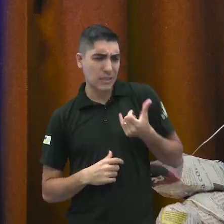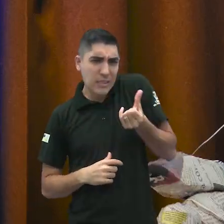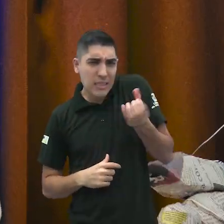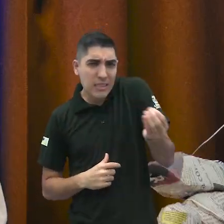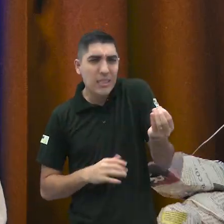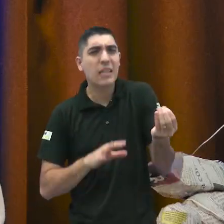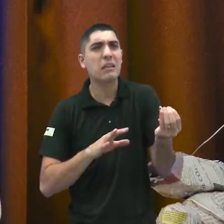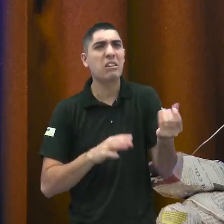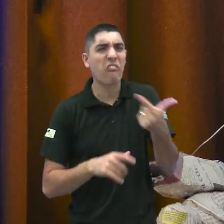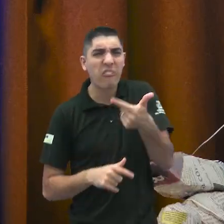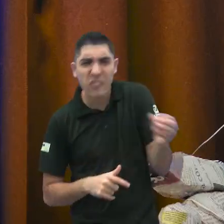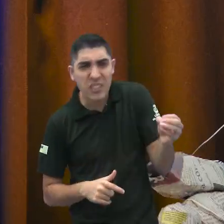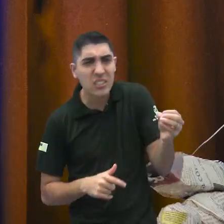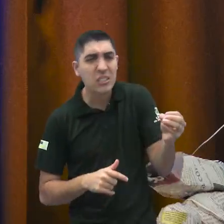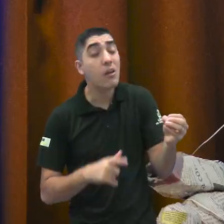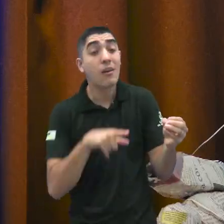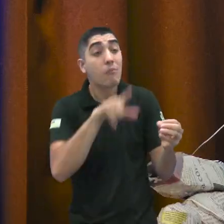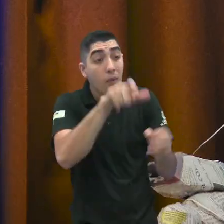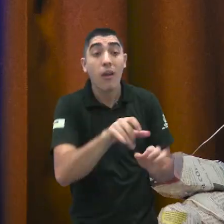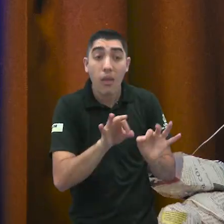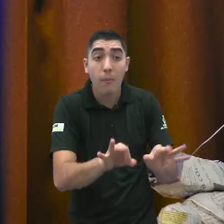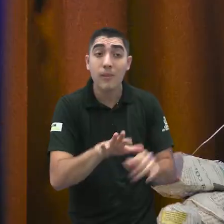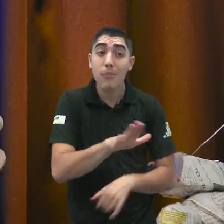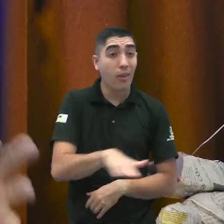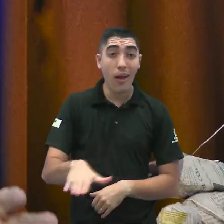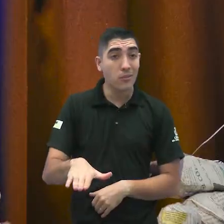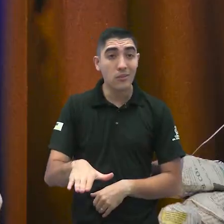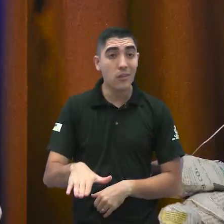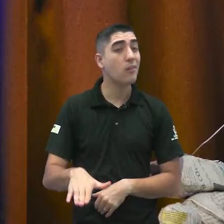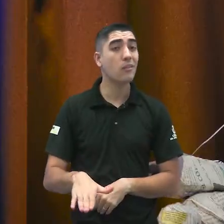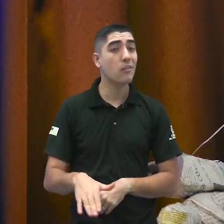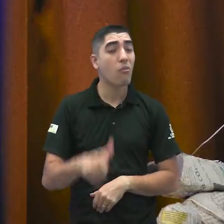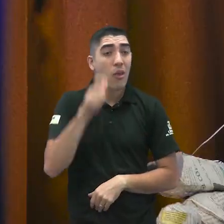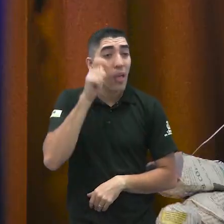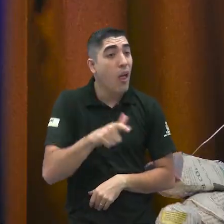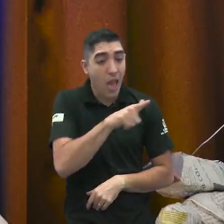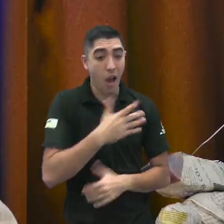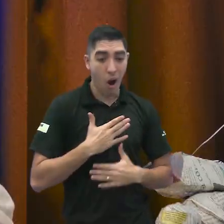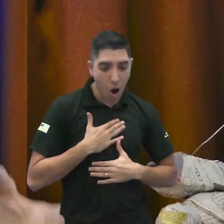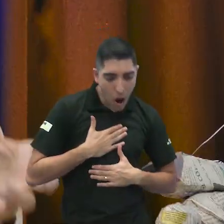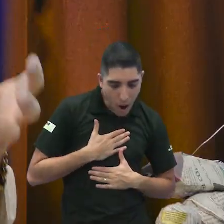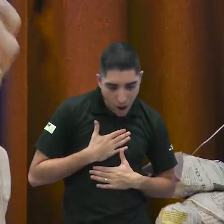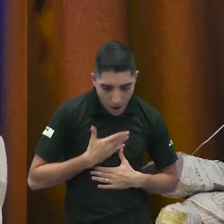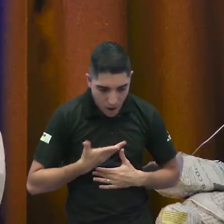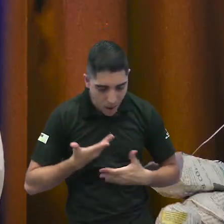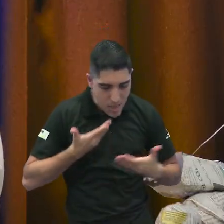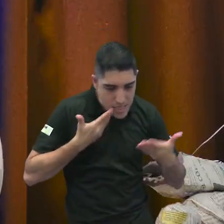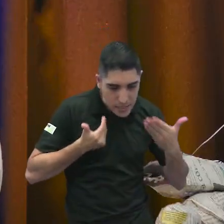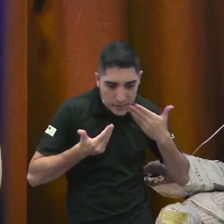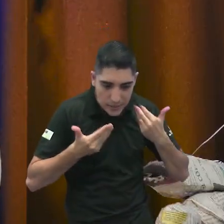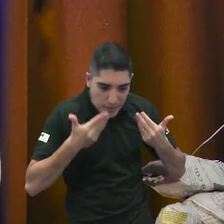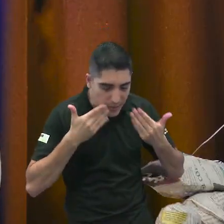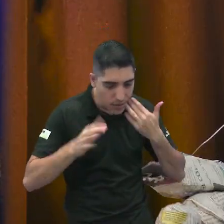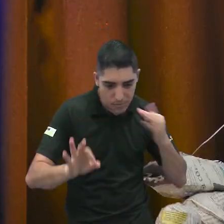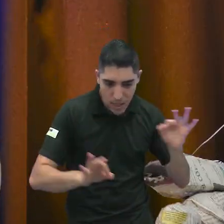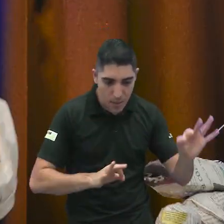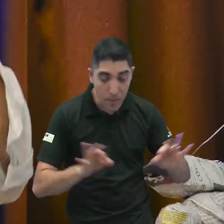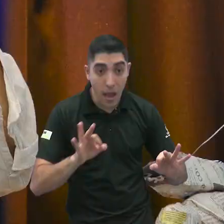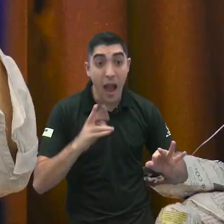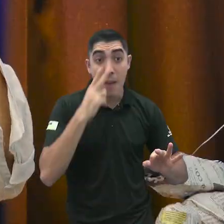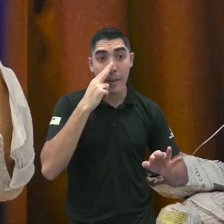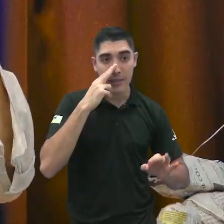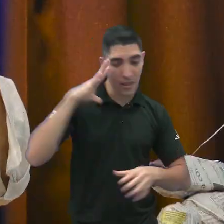é 60 anos, é 20 anos, não interessa. Ele está ali, ele está imerso naquele processo criativo. E